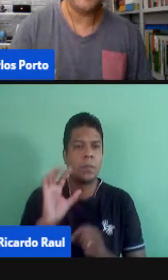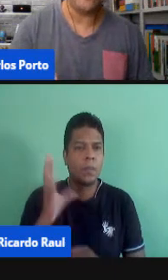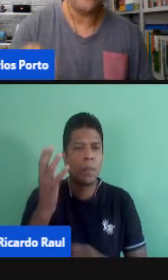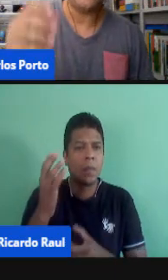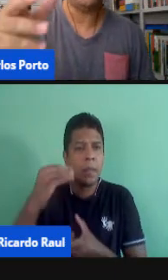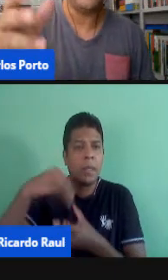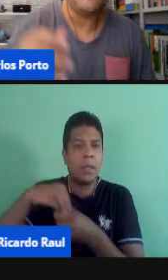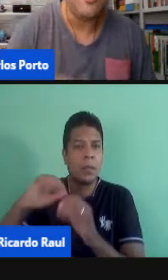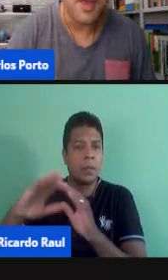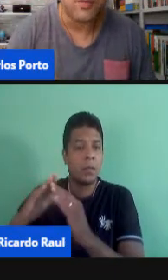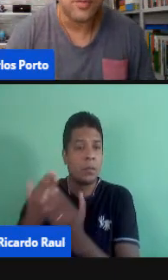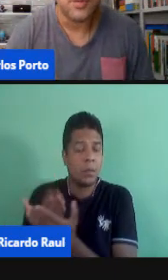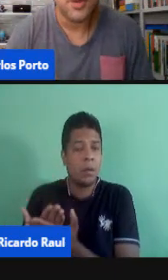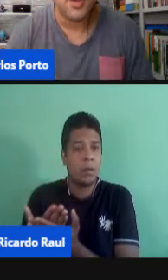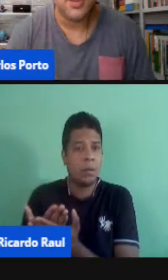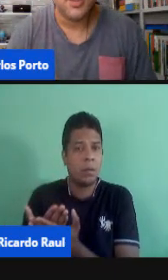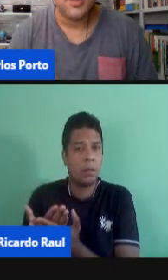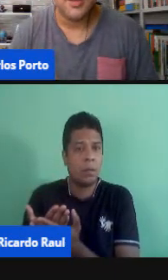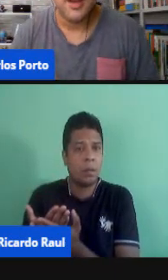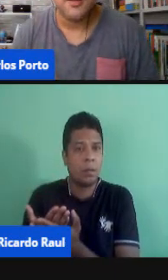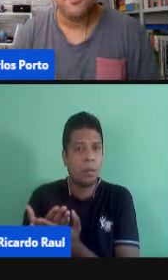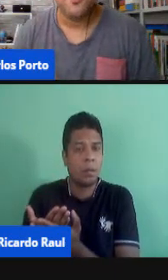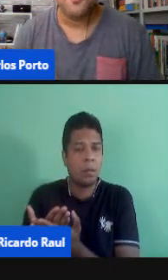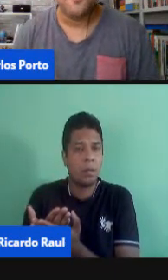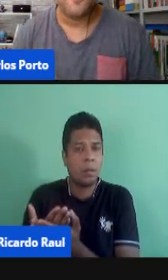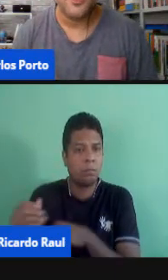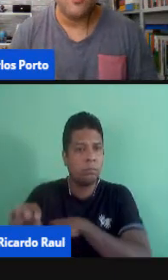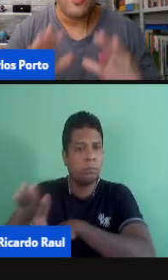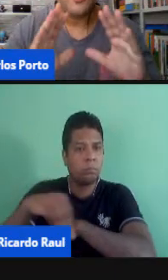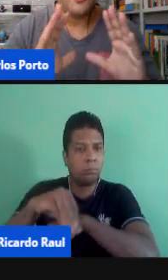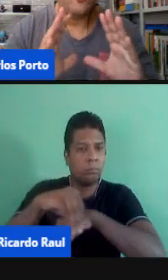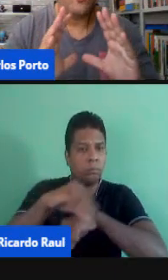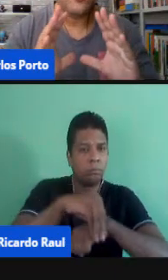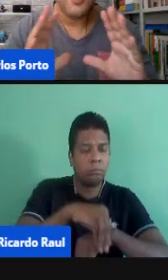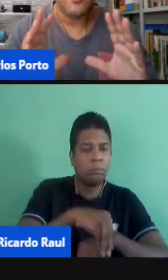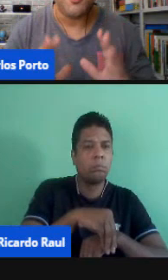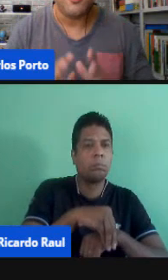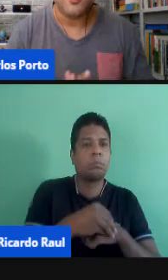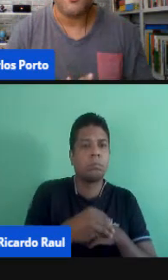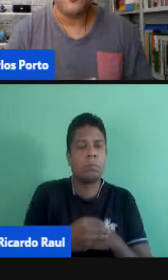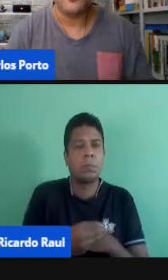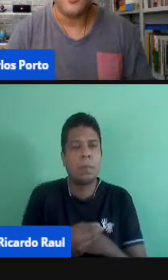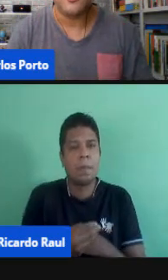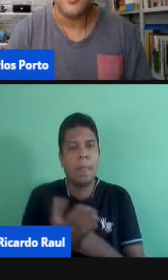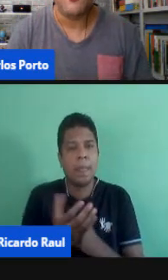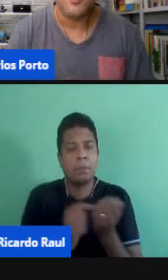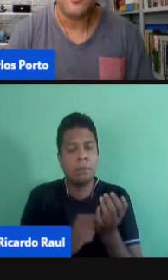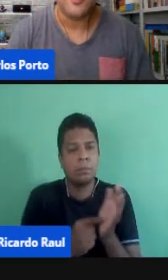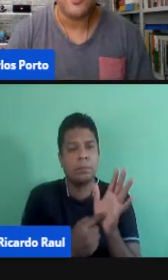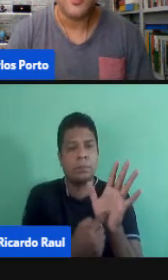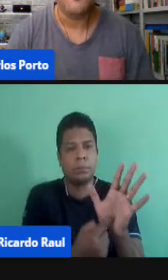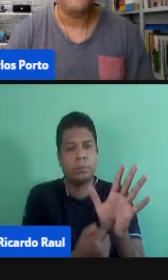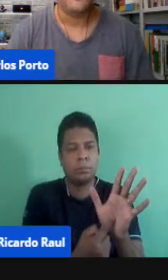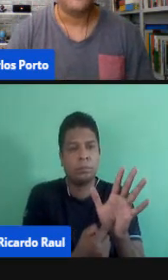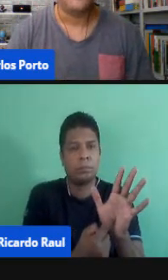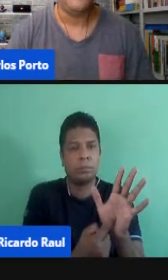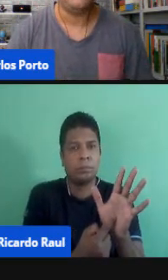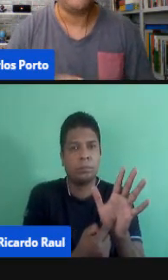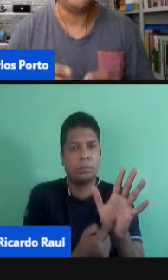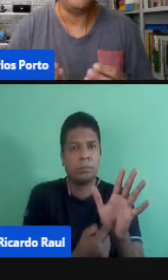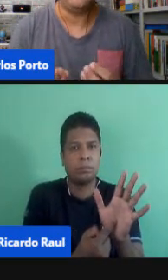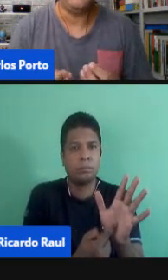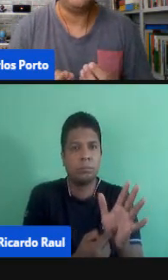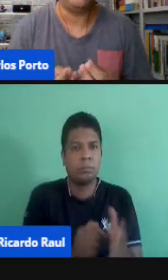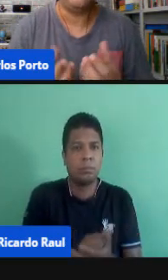escola, gera o autoconhecimento, né? E agora eu gostaria de apresentar para você essa definição, né? E